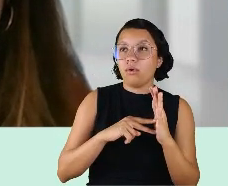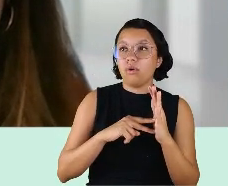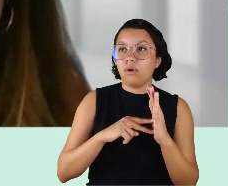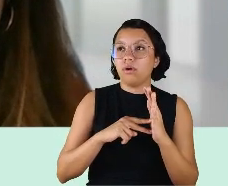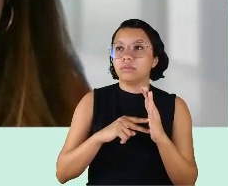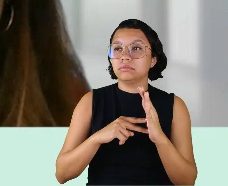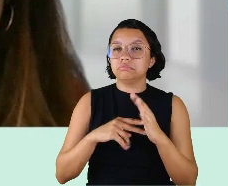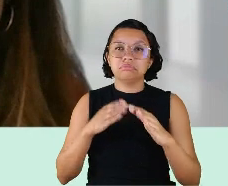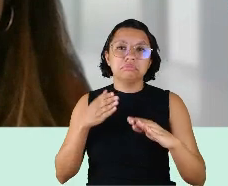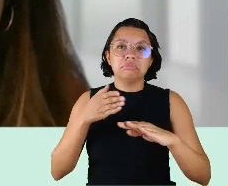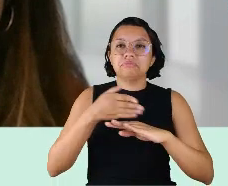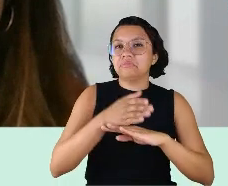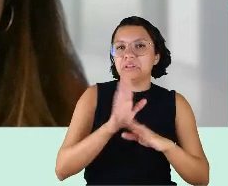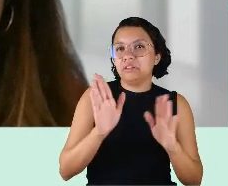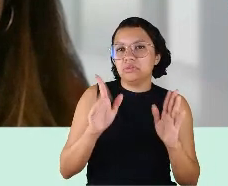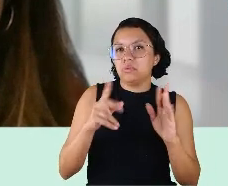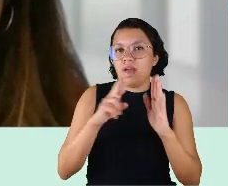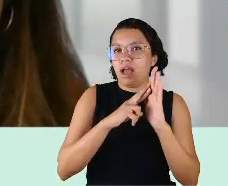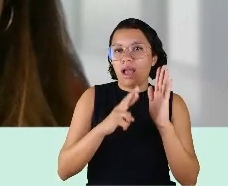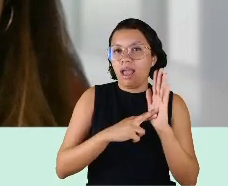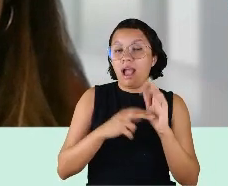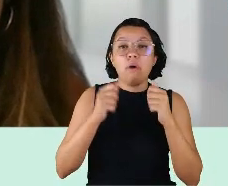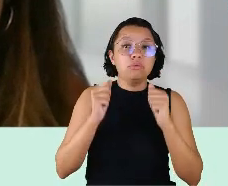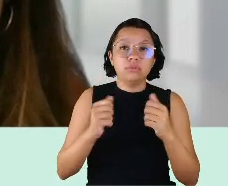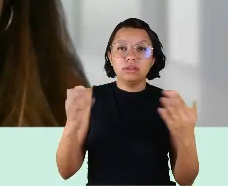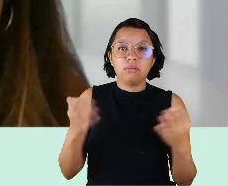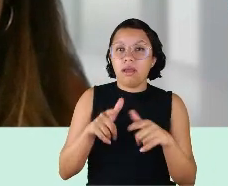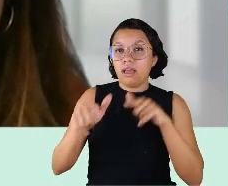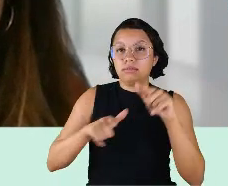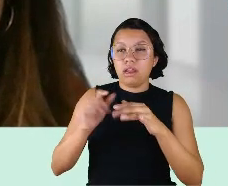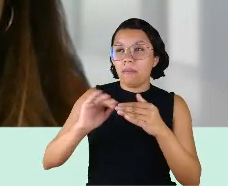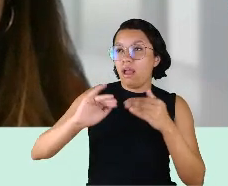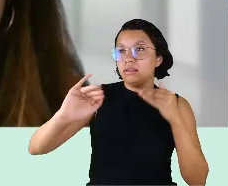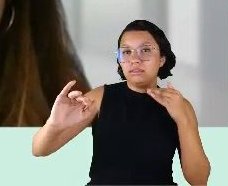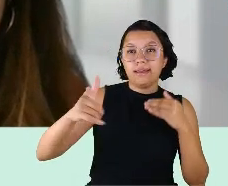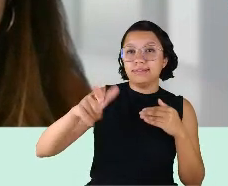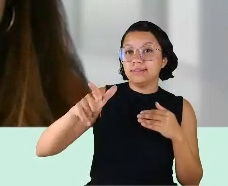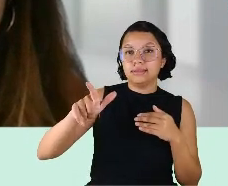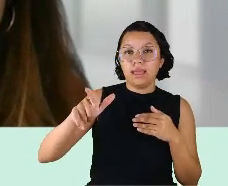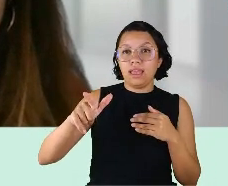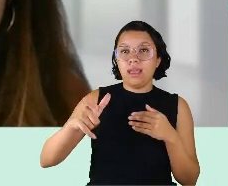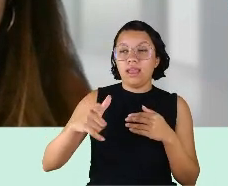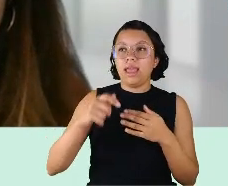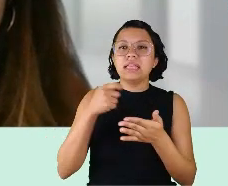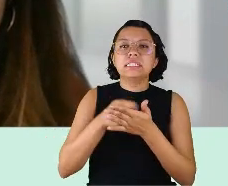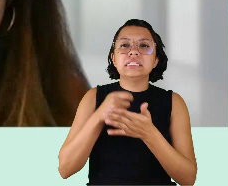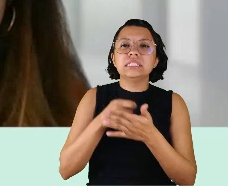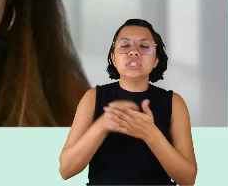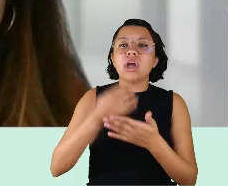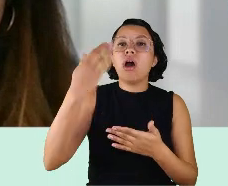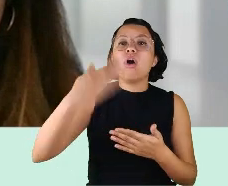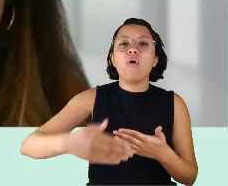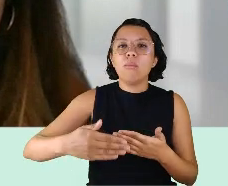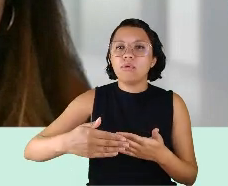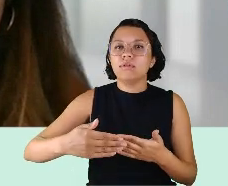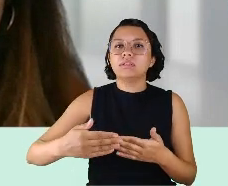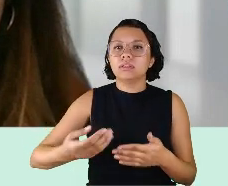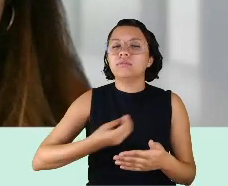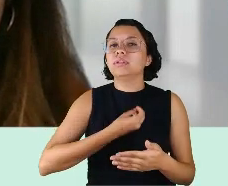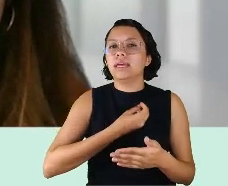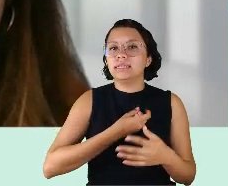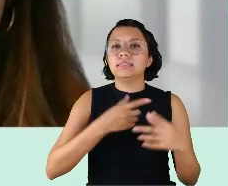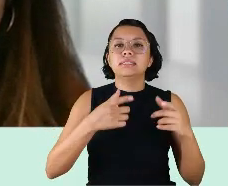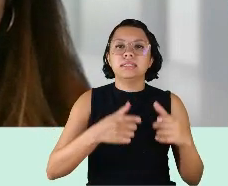autorizando esse trabalho à distância, sem exigir a comprovação